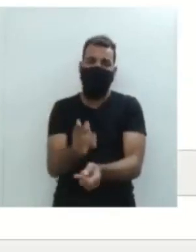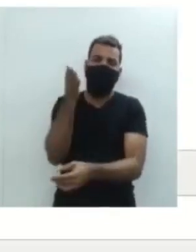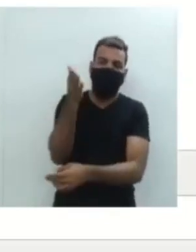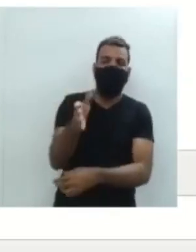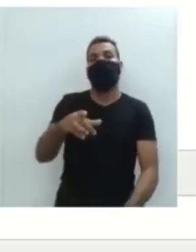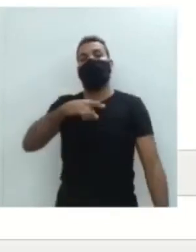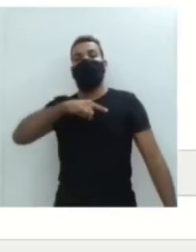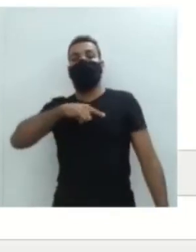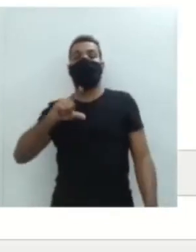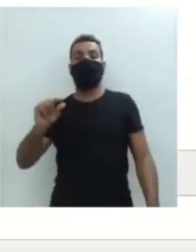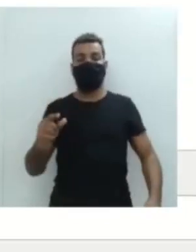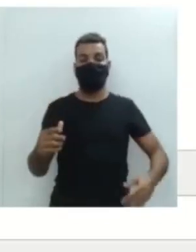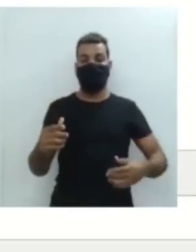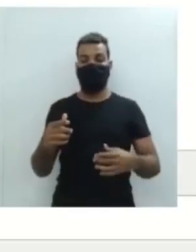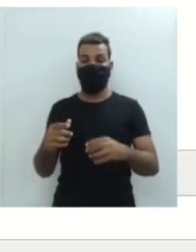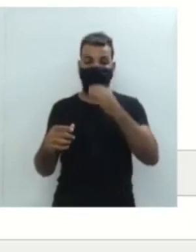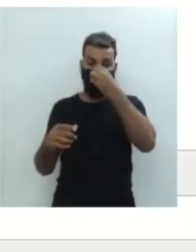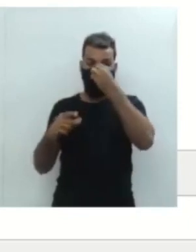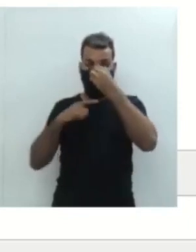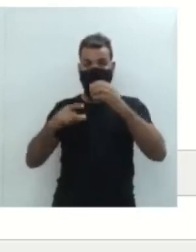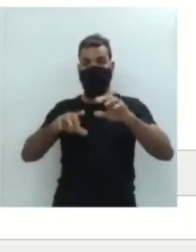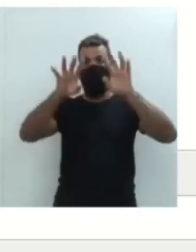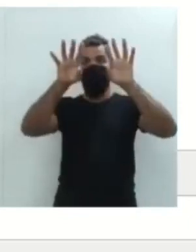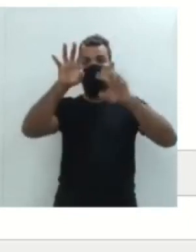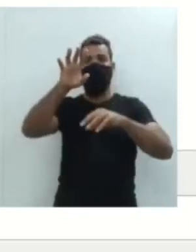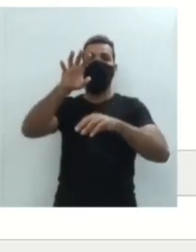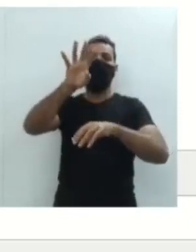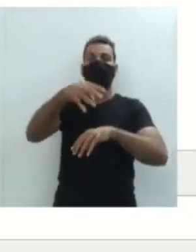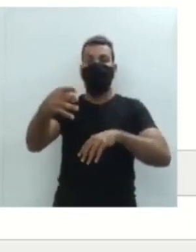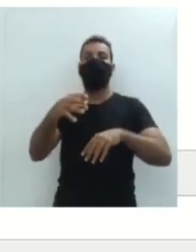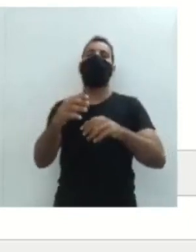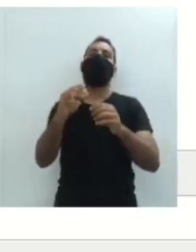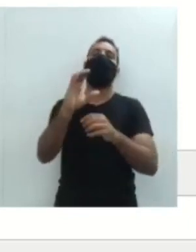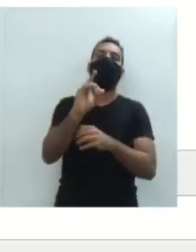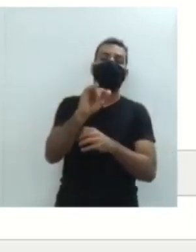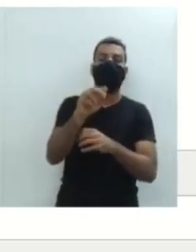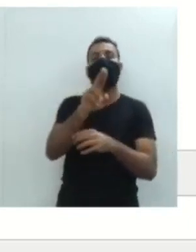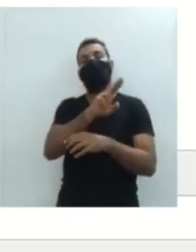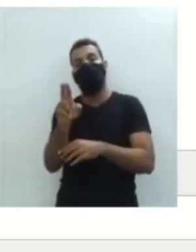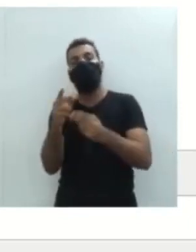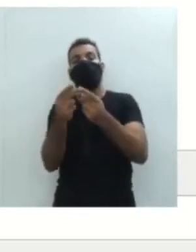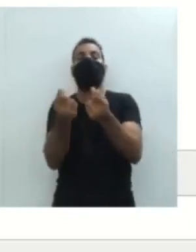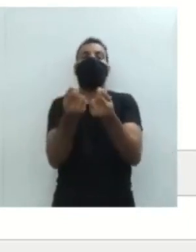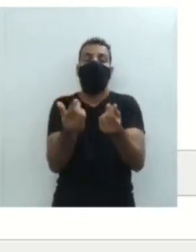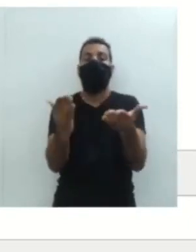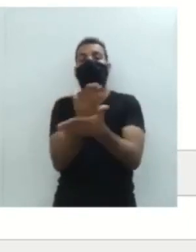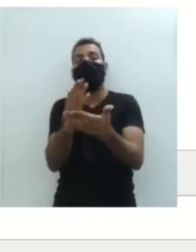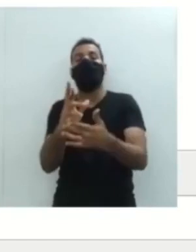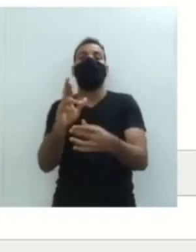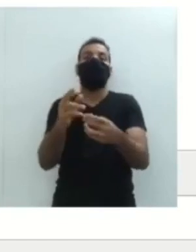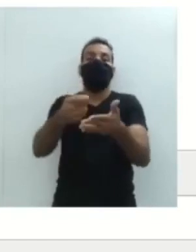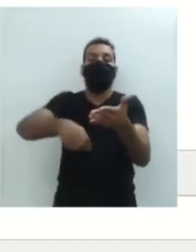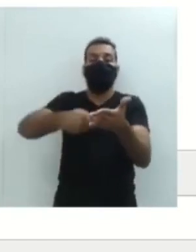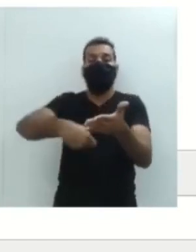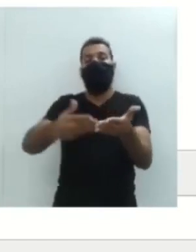nós temos as nossas colunas que é código nome quantidade de pessoas servidas e preços com alguns pequenos registros